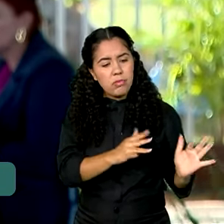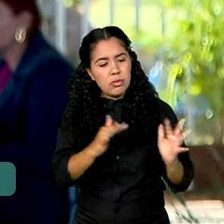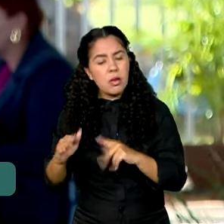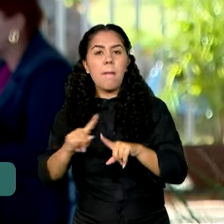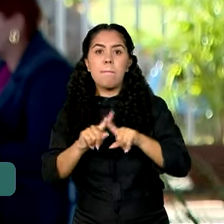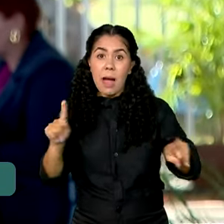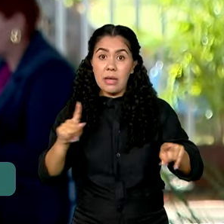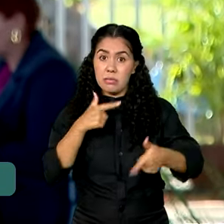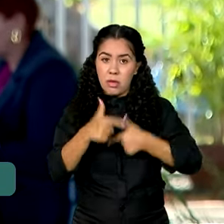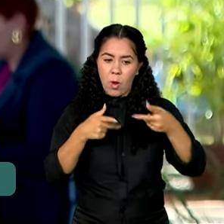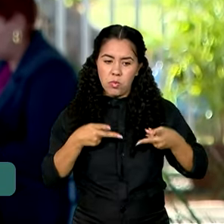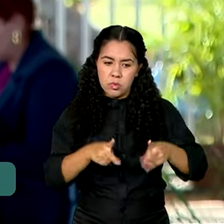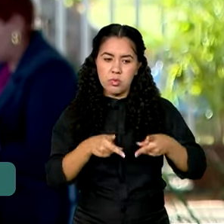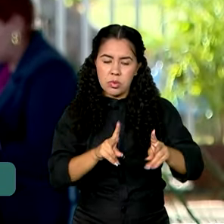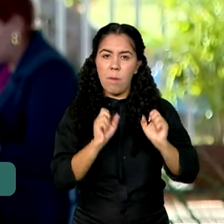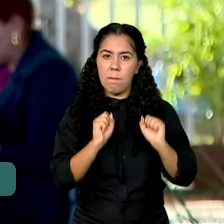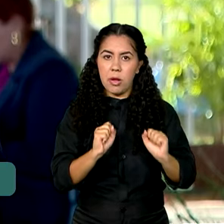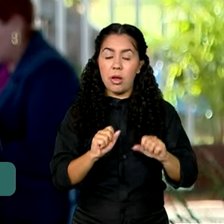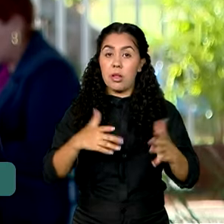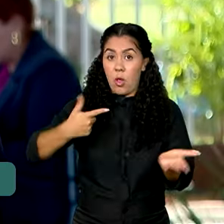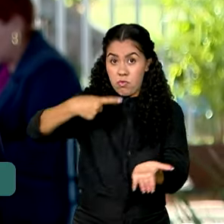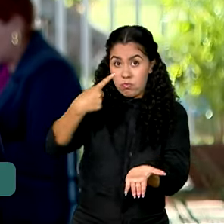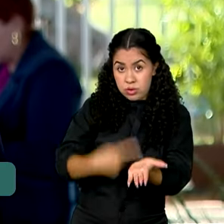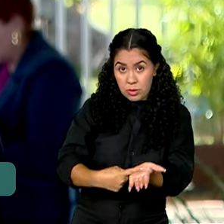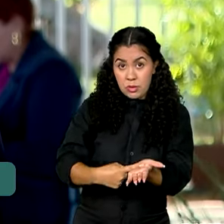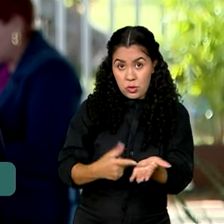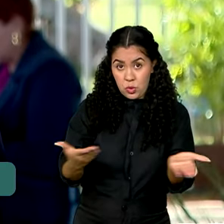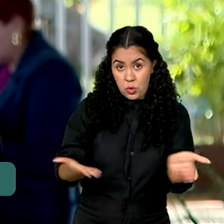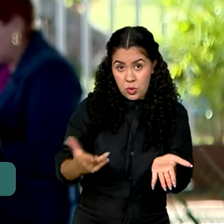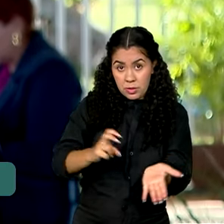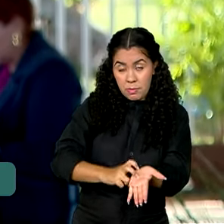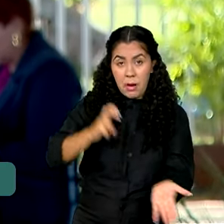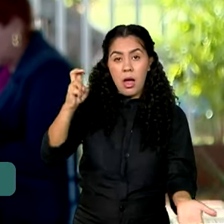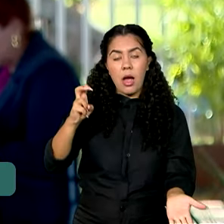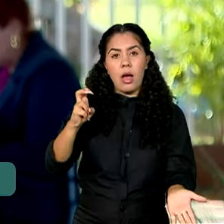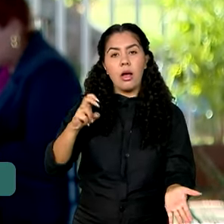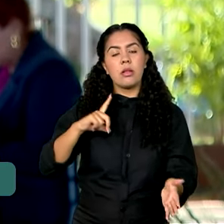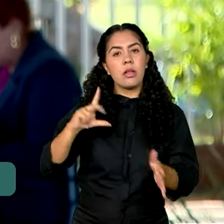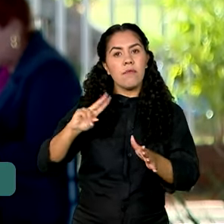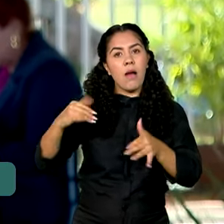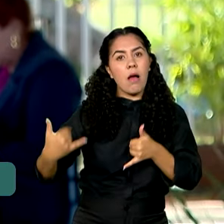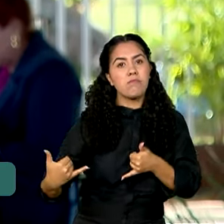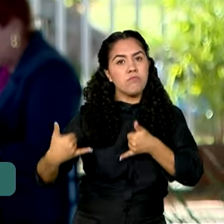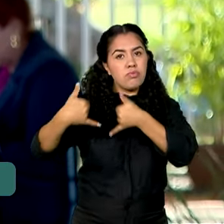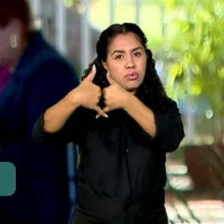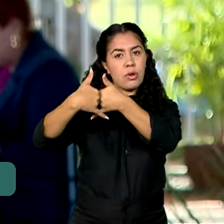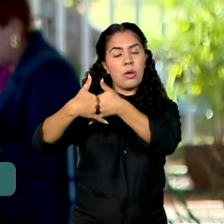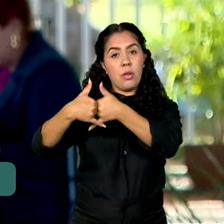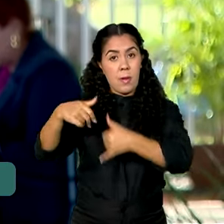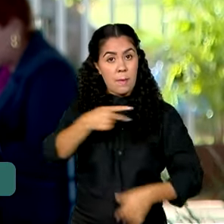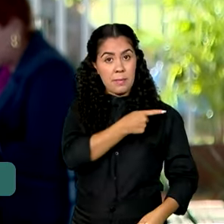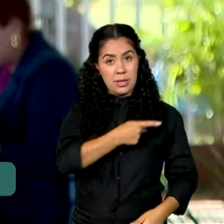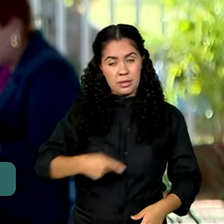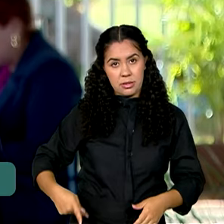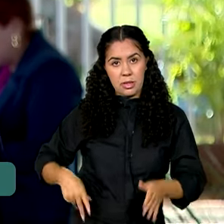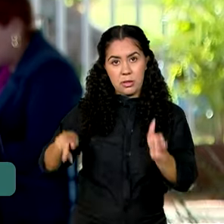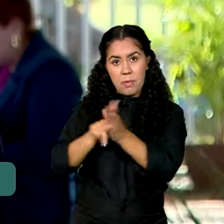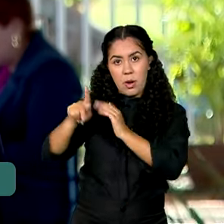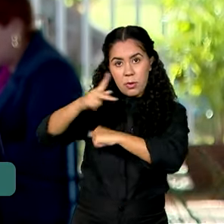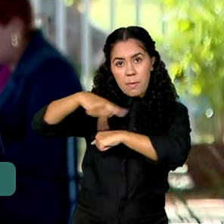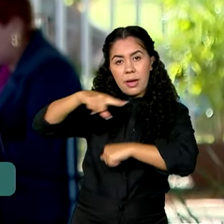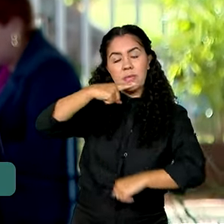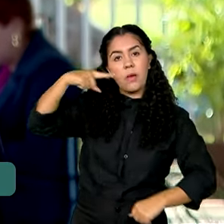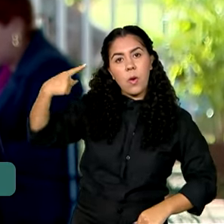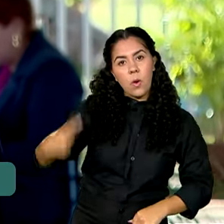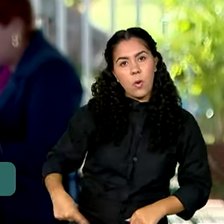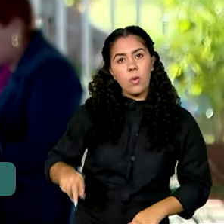trabalhando normalmente. Então, na agenda dele aqui em Brasília nesta manhã, ele vai fazer uma ligação para o presidente da Rússia, Vladimir Putin, vai